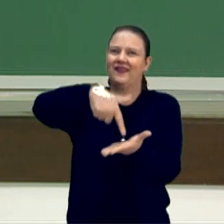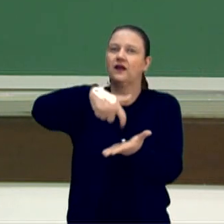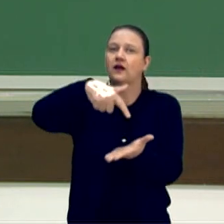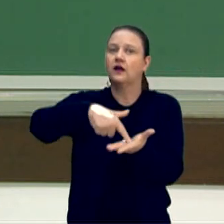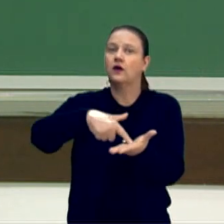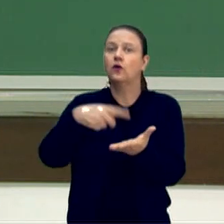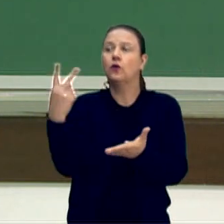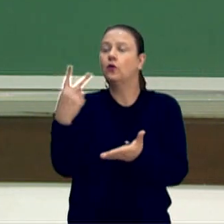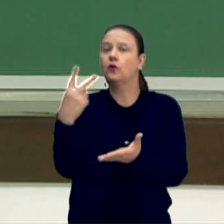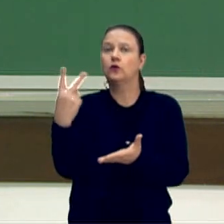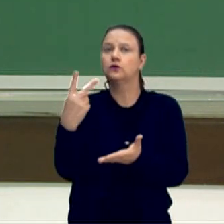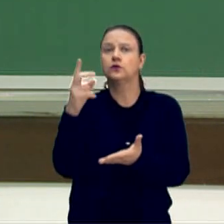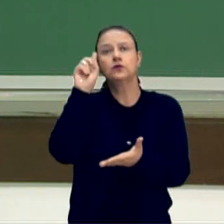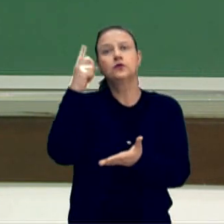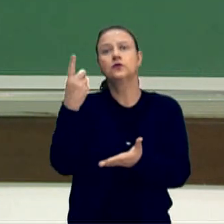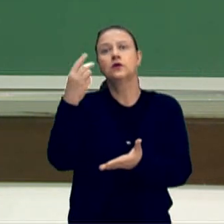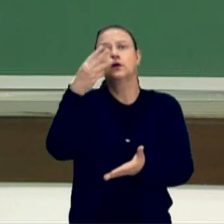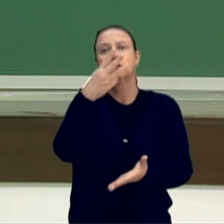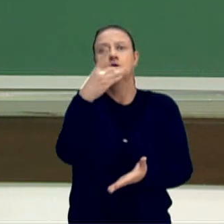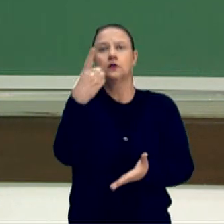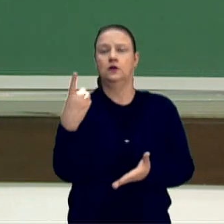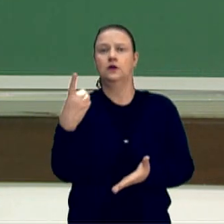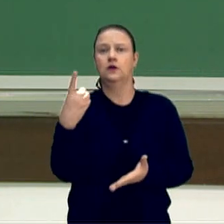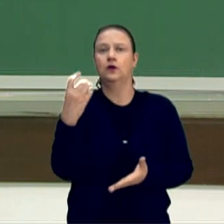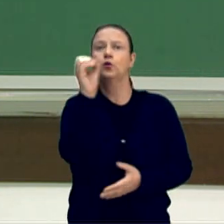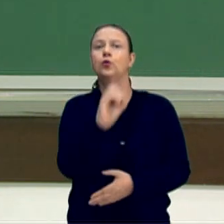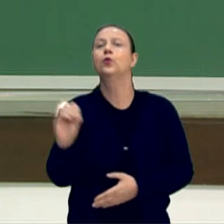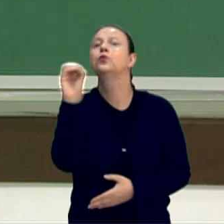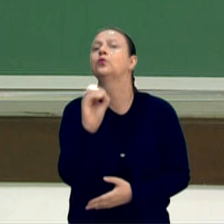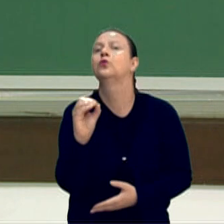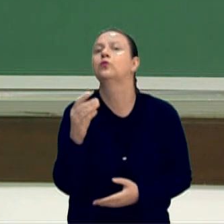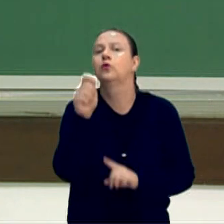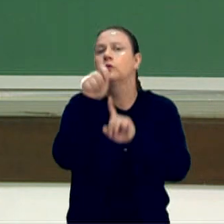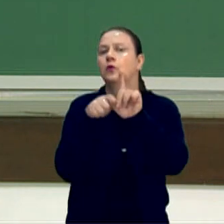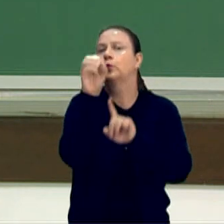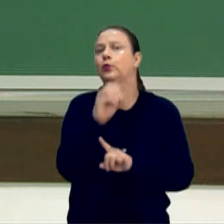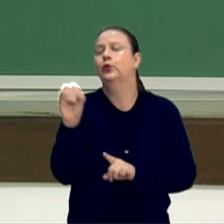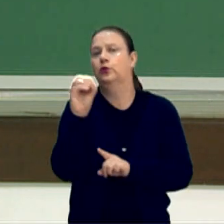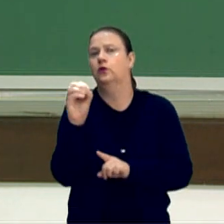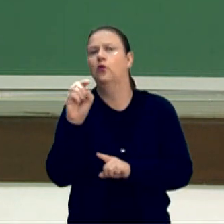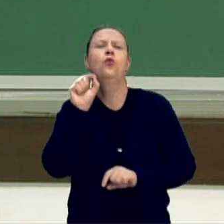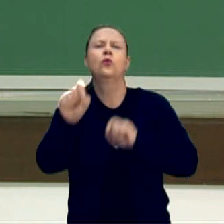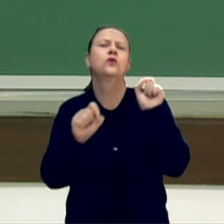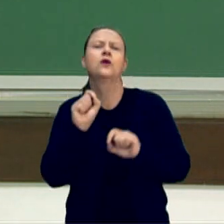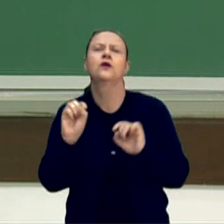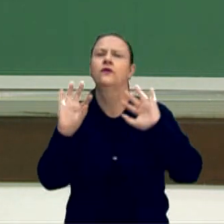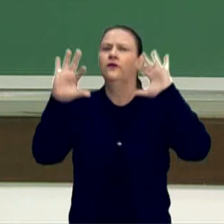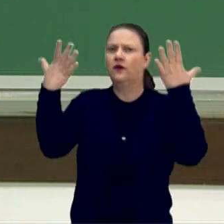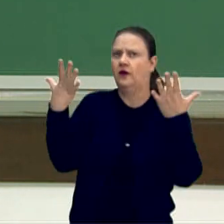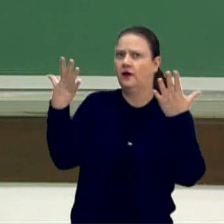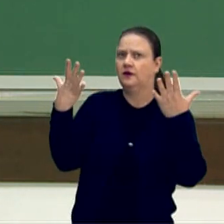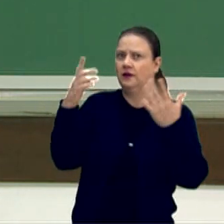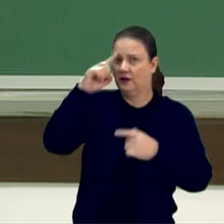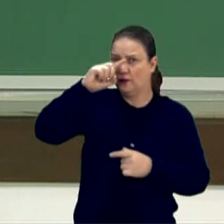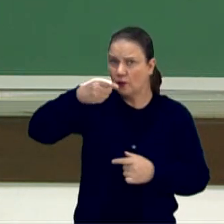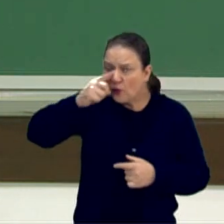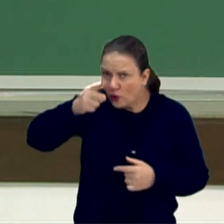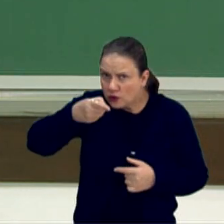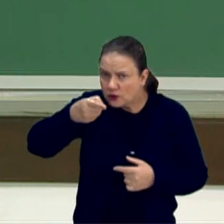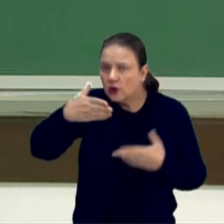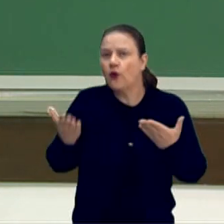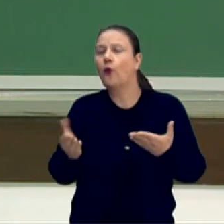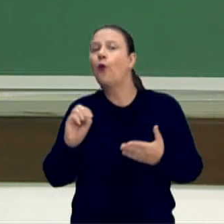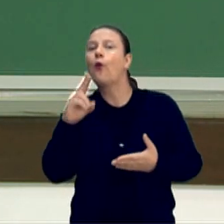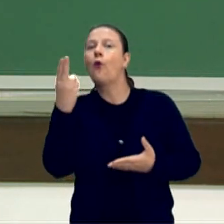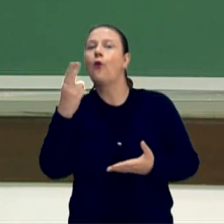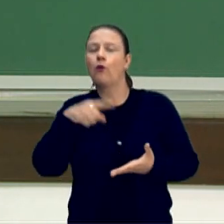outubro. Você comemora o quê? O Halloween ou a festa do Saci Pererê e o nosso folclore? Bem, aí você